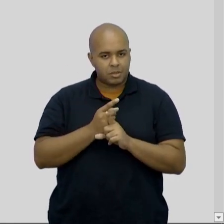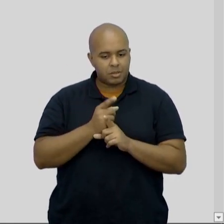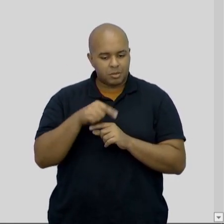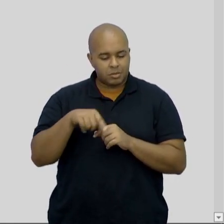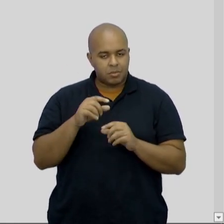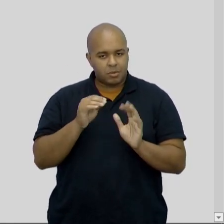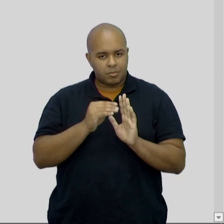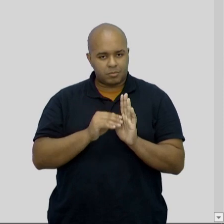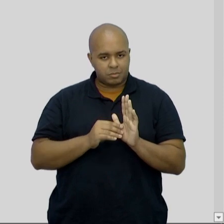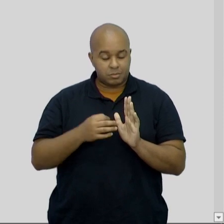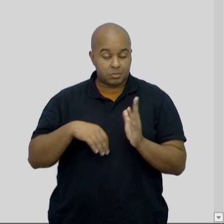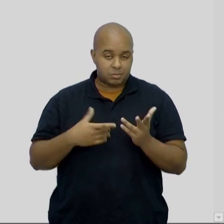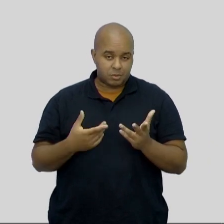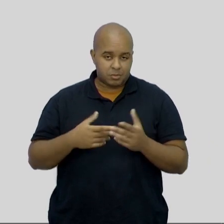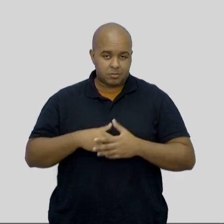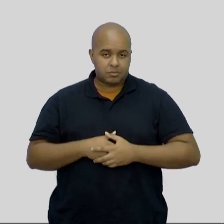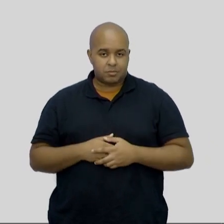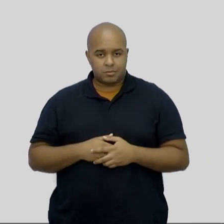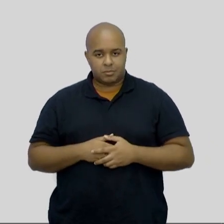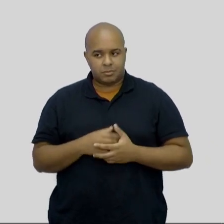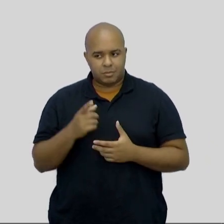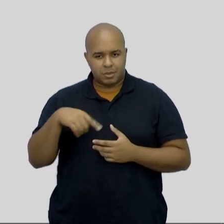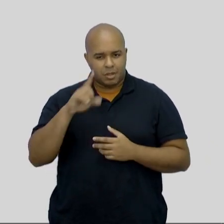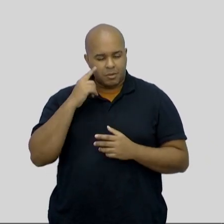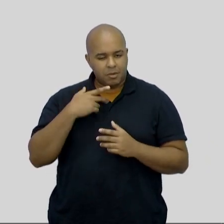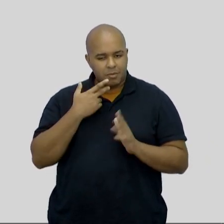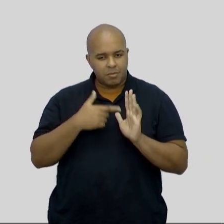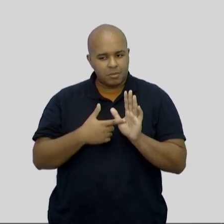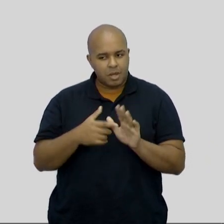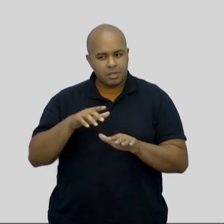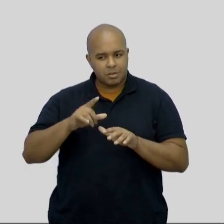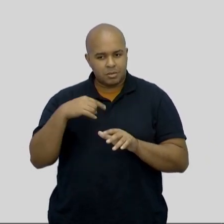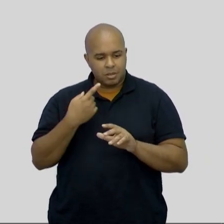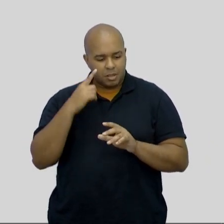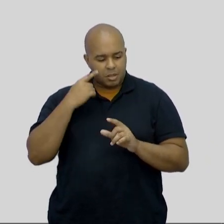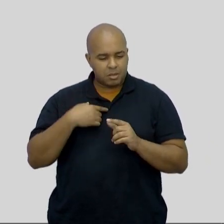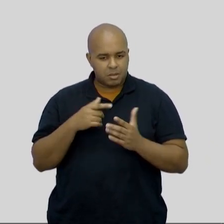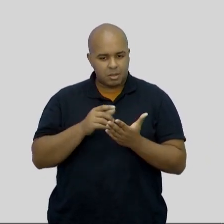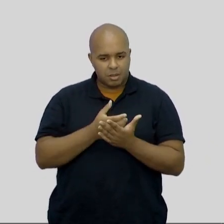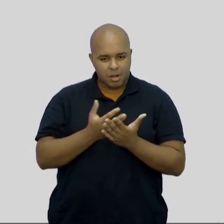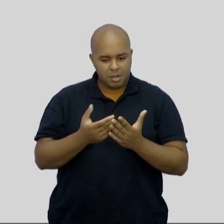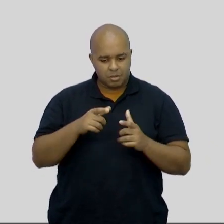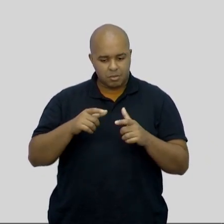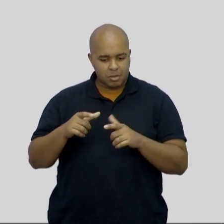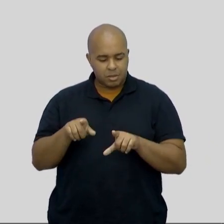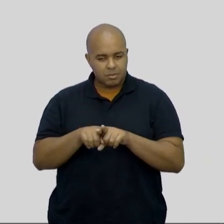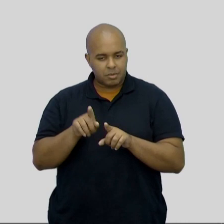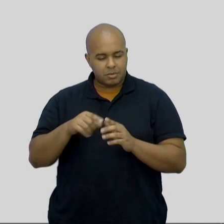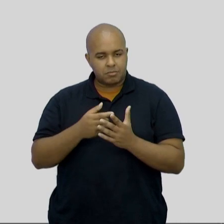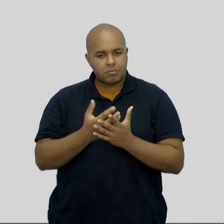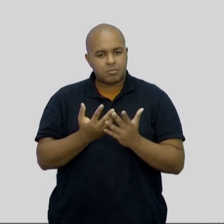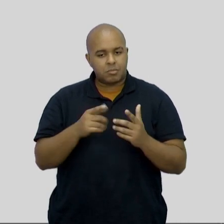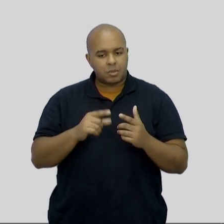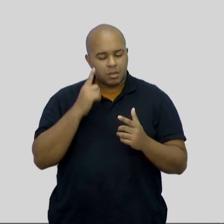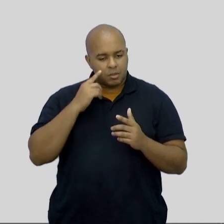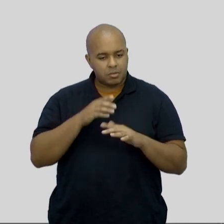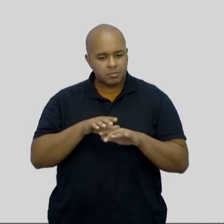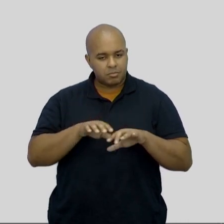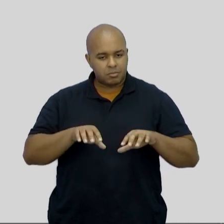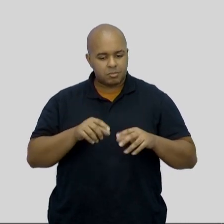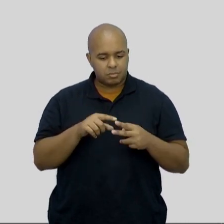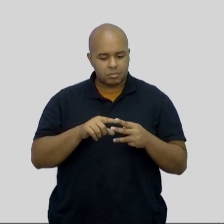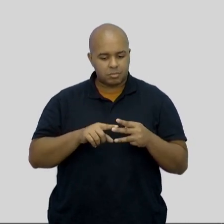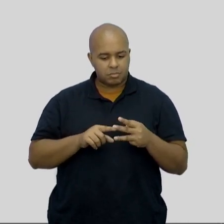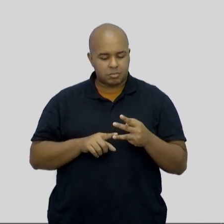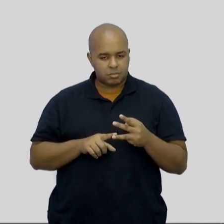encontrar no manual. Então, ele vai dizer que nós temos as cartas de locais, e essas cartas são divididas em